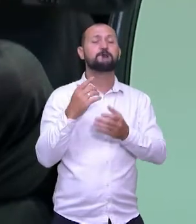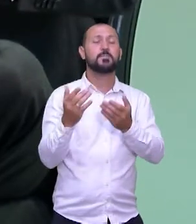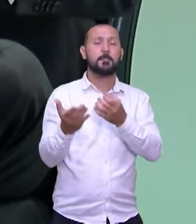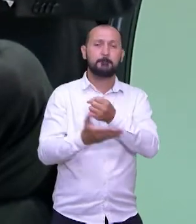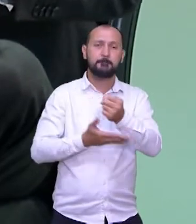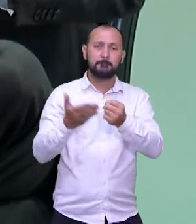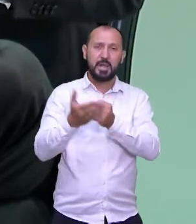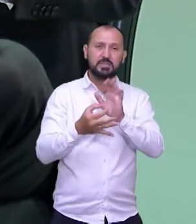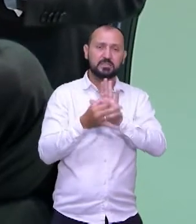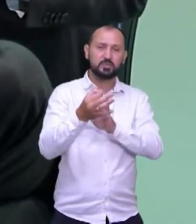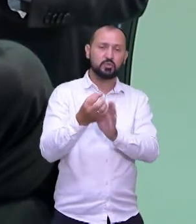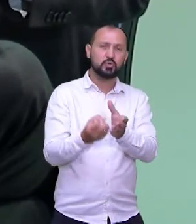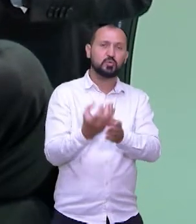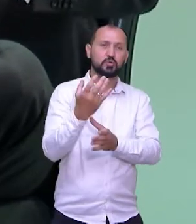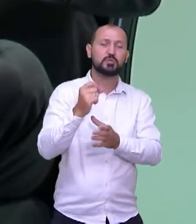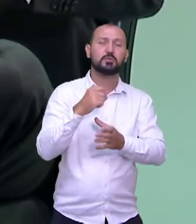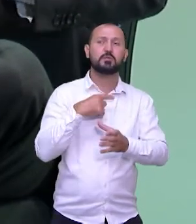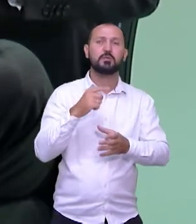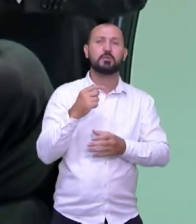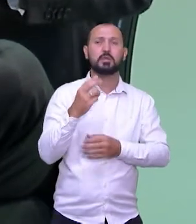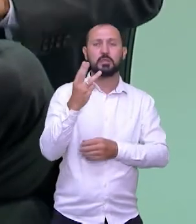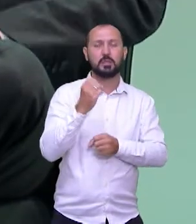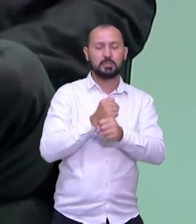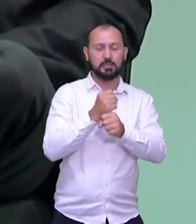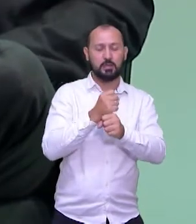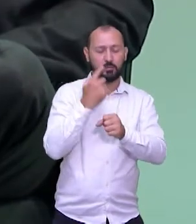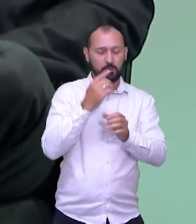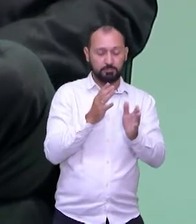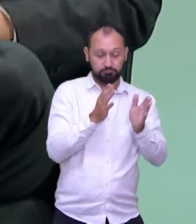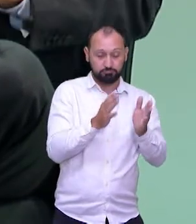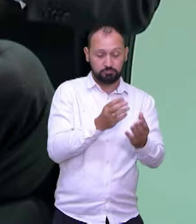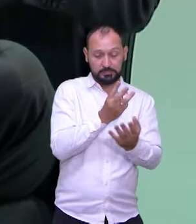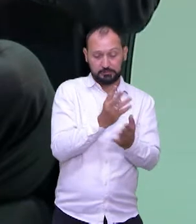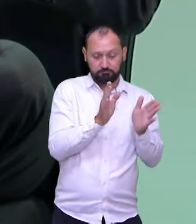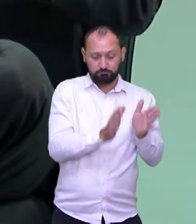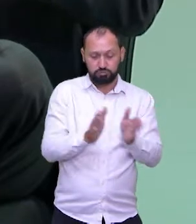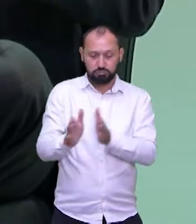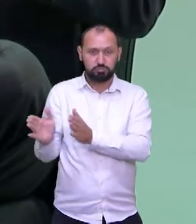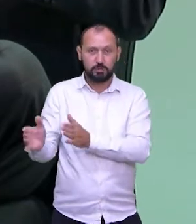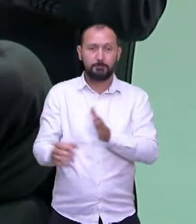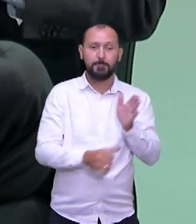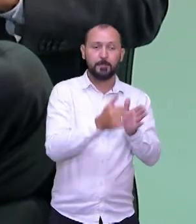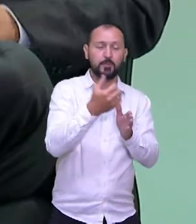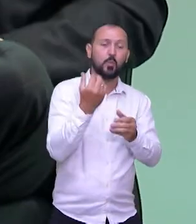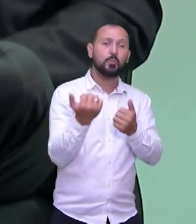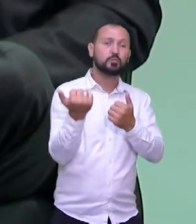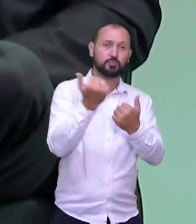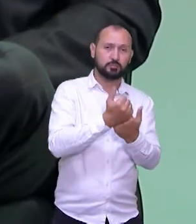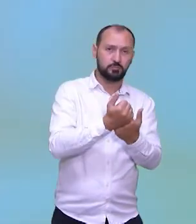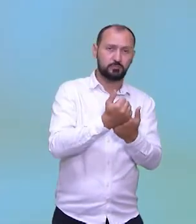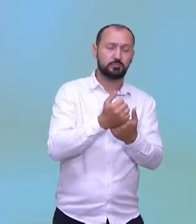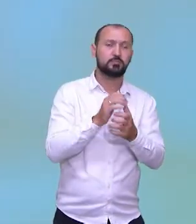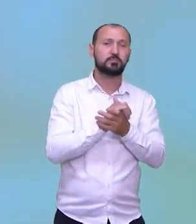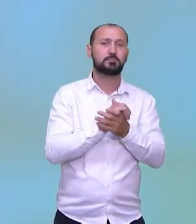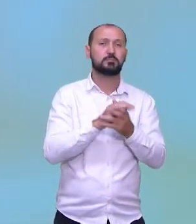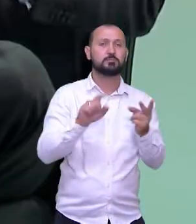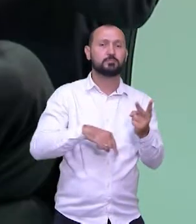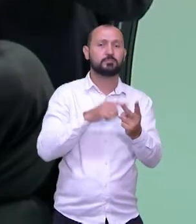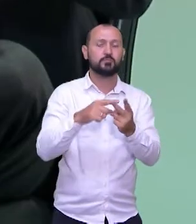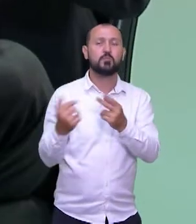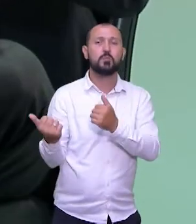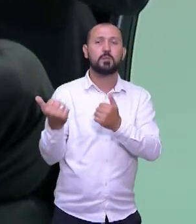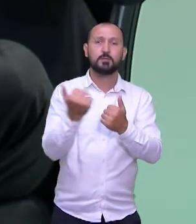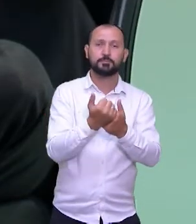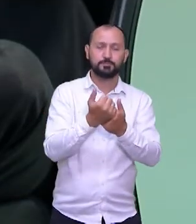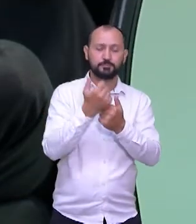como proposta inicial de implantação colocar isso em 3 etapas. Atacar no primeiro momento a questão da substituição tributária. Num